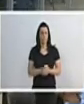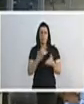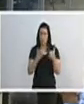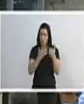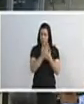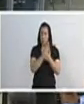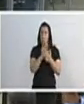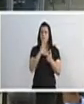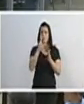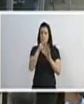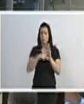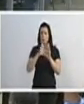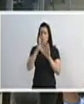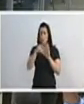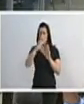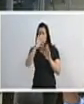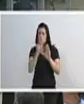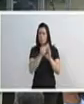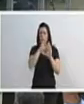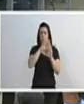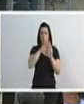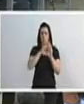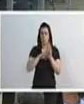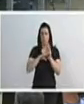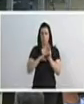Aprovado e incluídos projetos na ordem do dia.